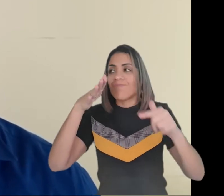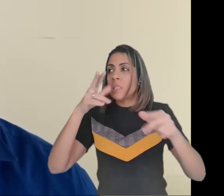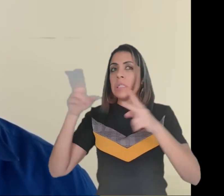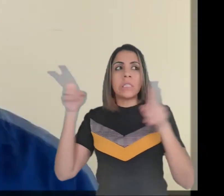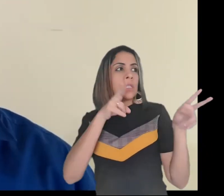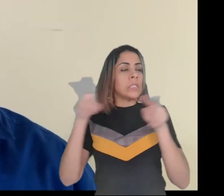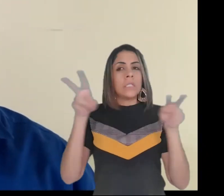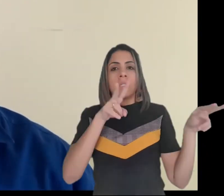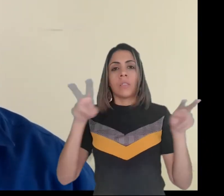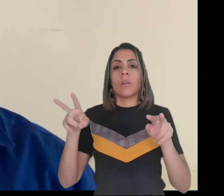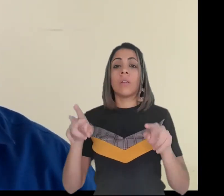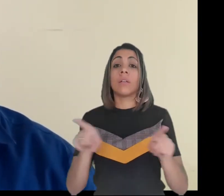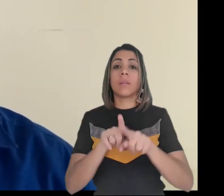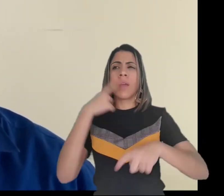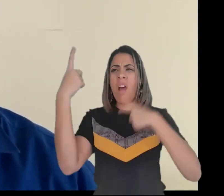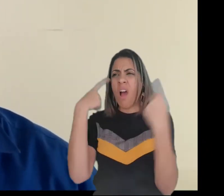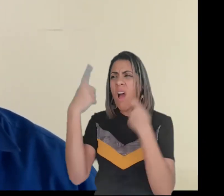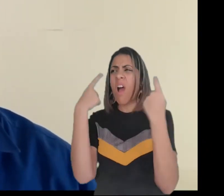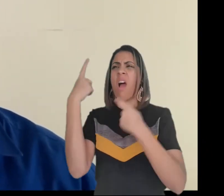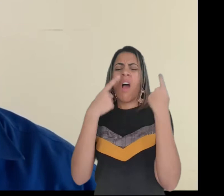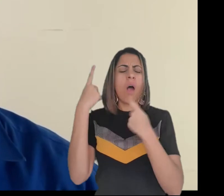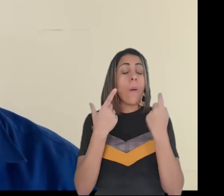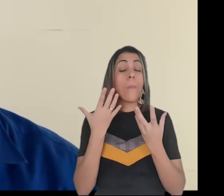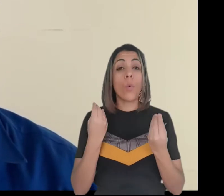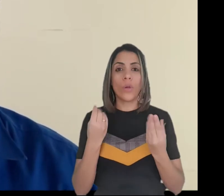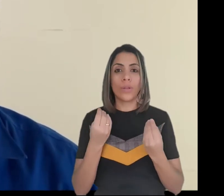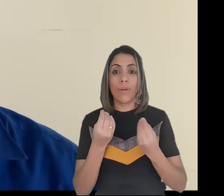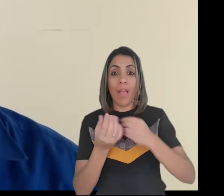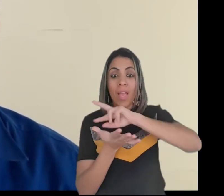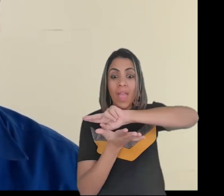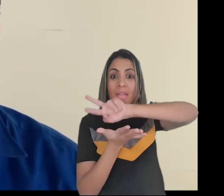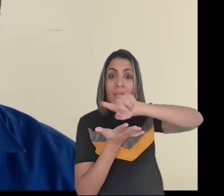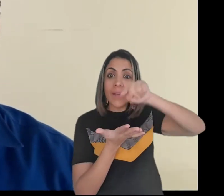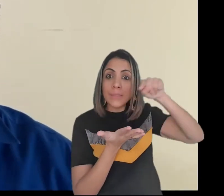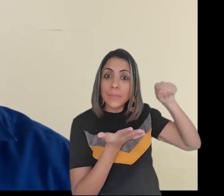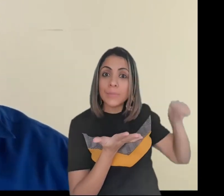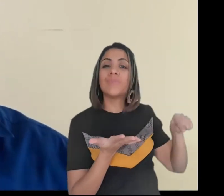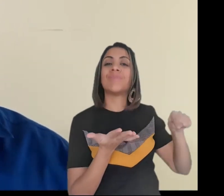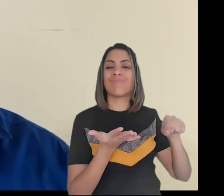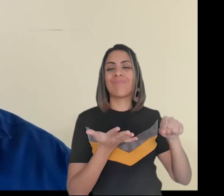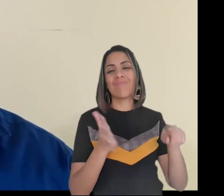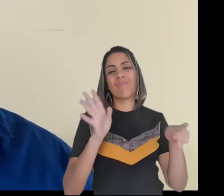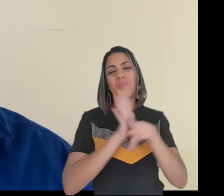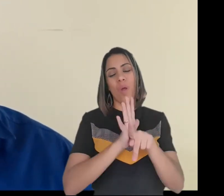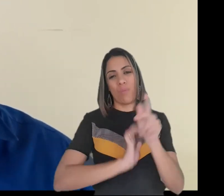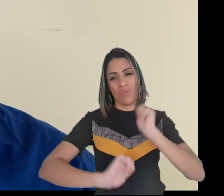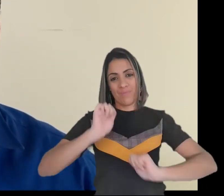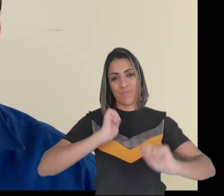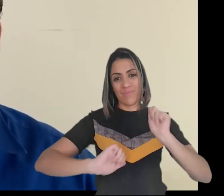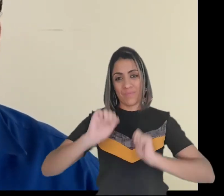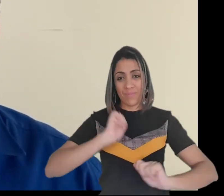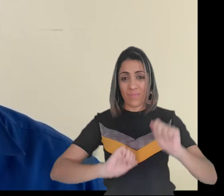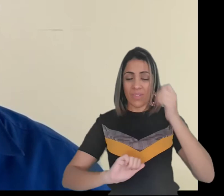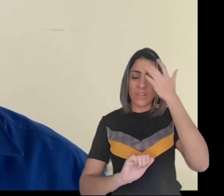preocupação excessiva. Então, após esse reconhecimento da ansiedade, a aceitação dela ocorre quando